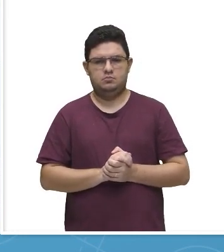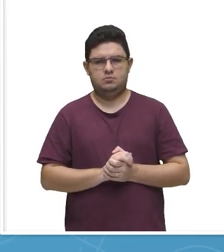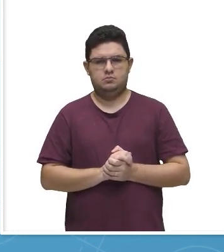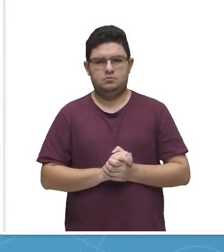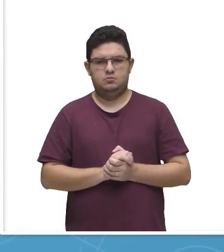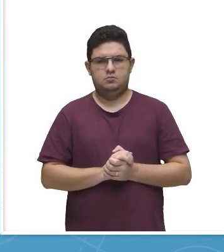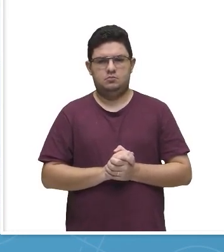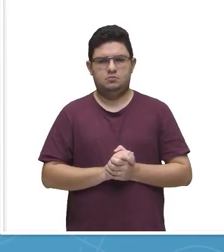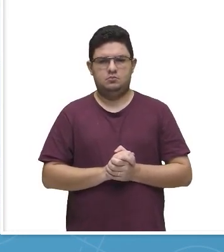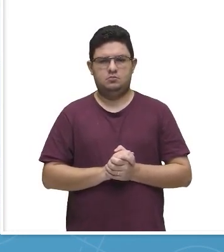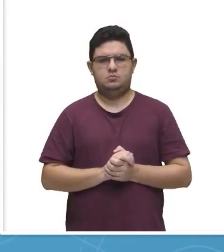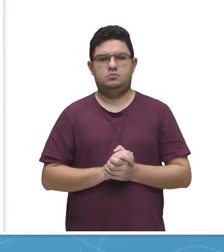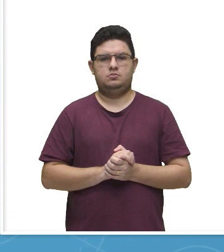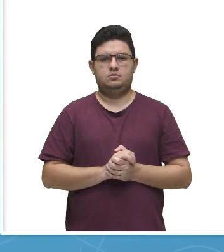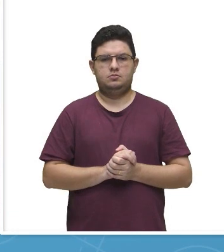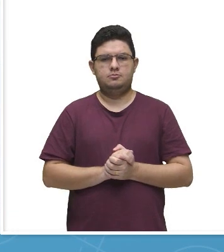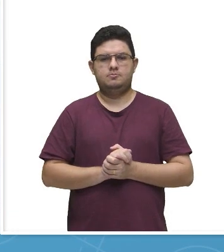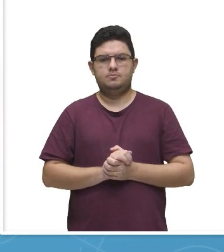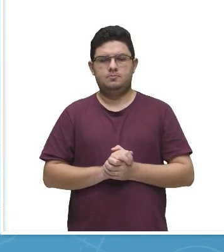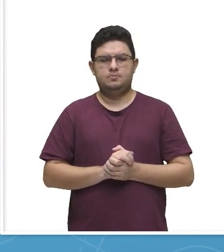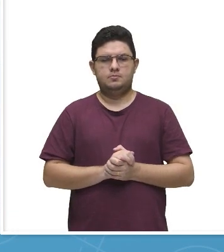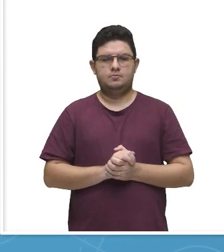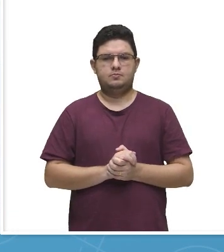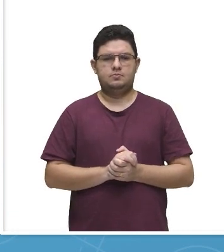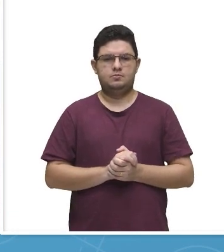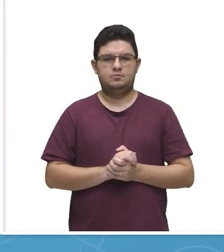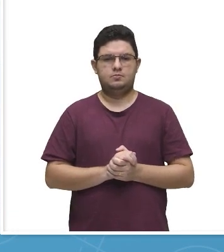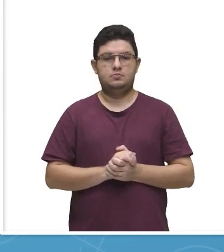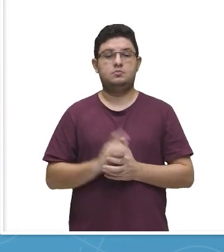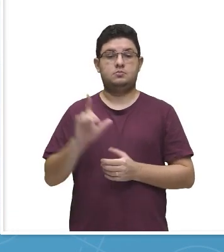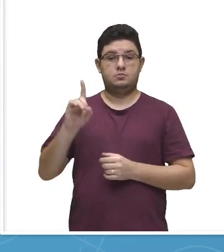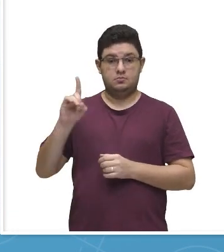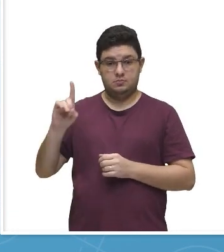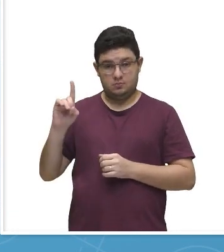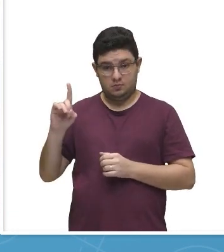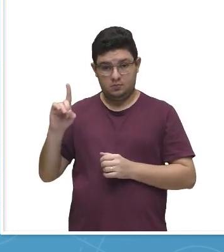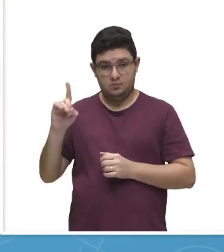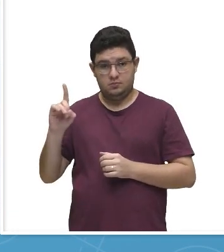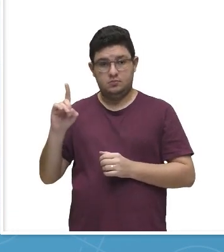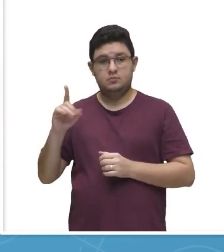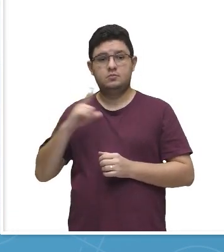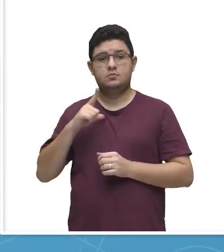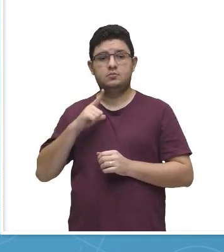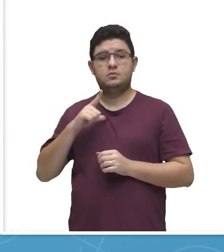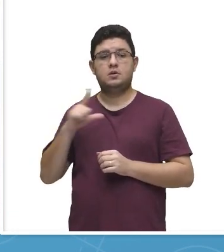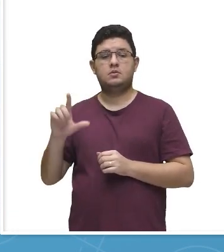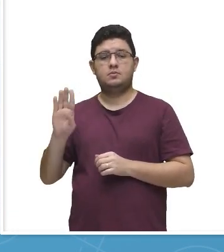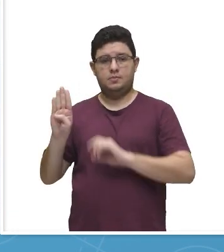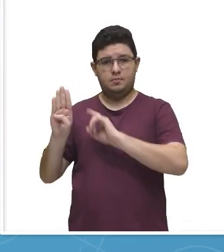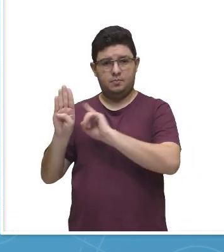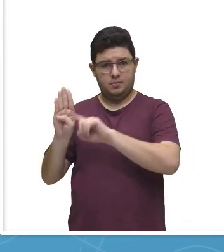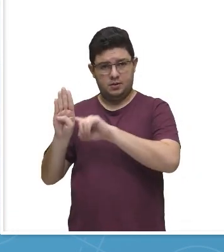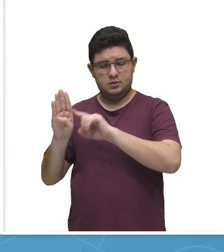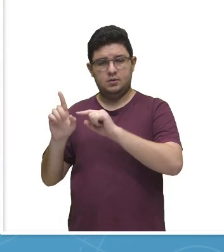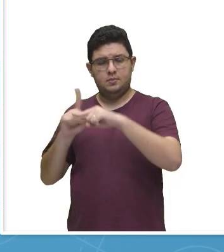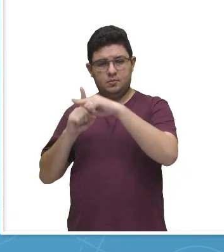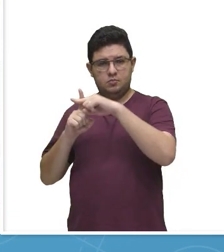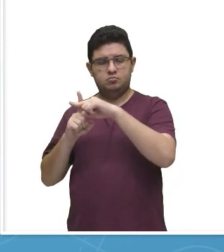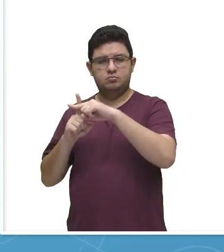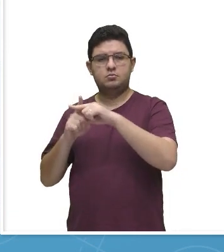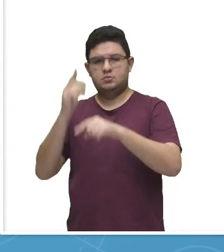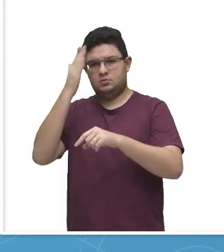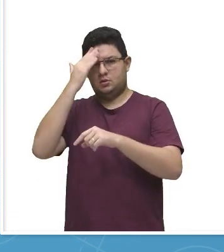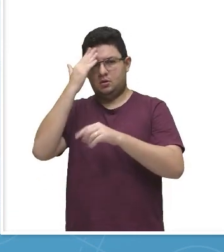Vezes 3, 729. Letra D. Base é positiva, então já sei que a potência aqui, o resultado vai